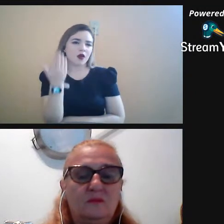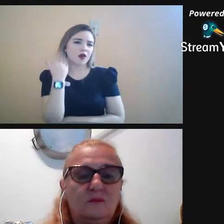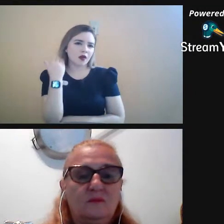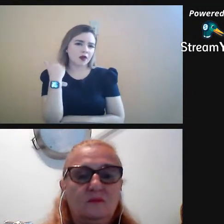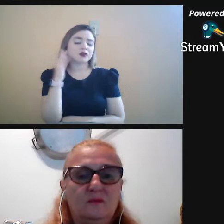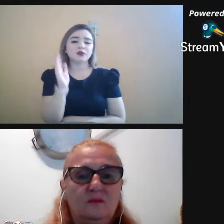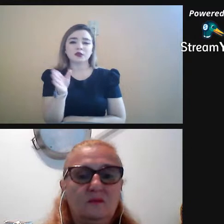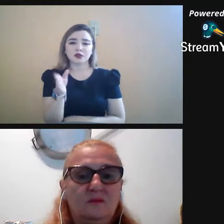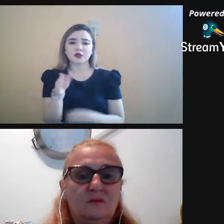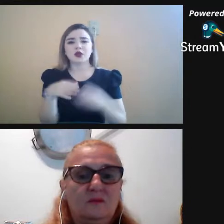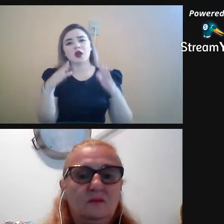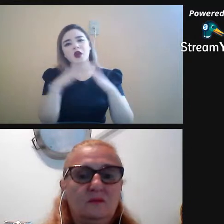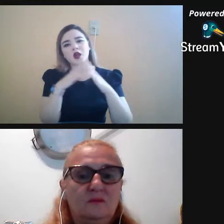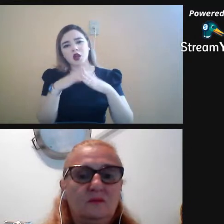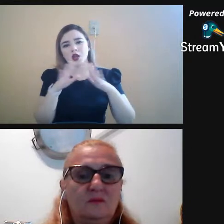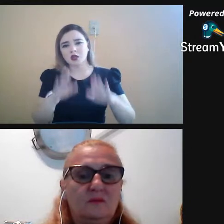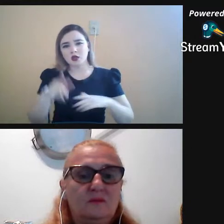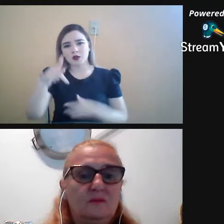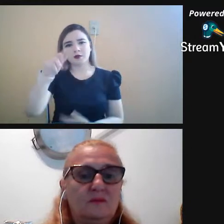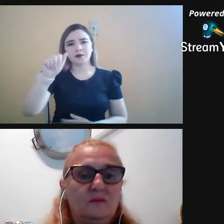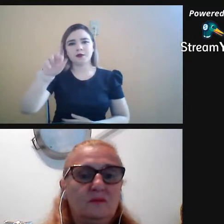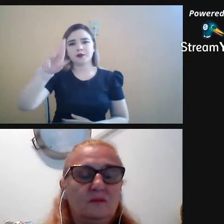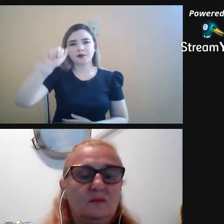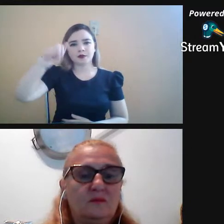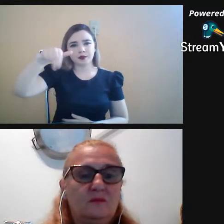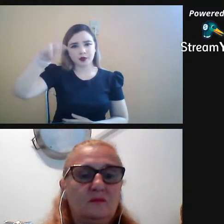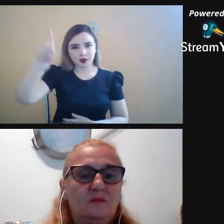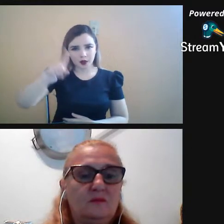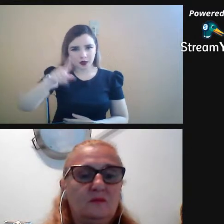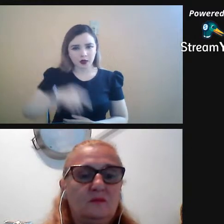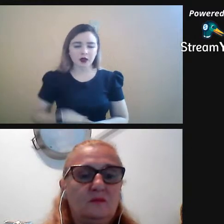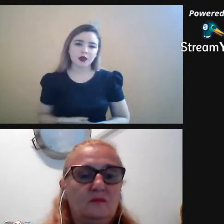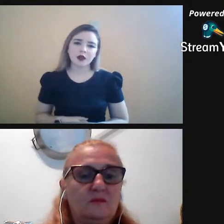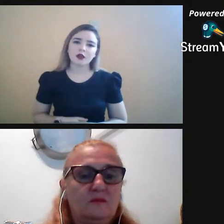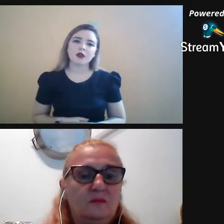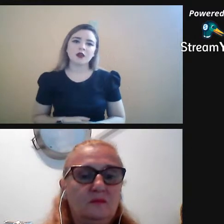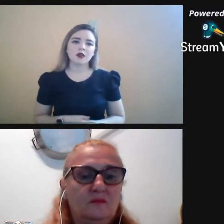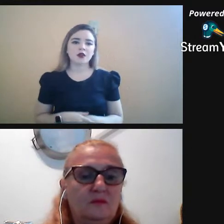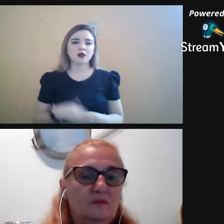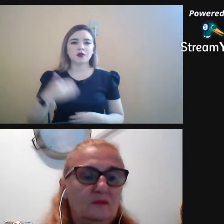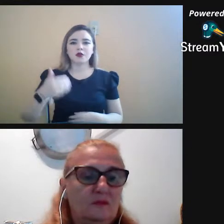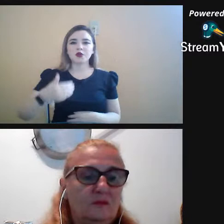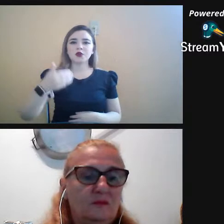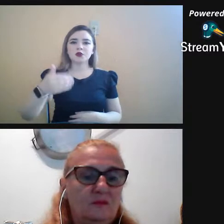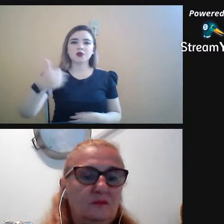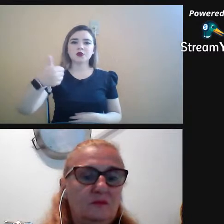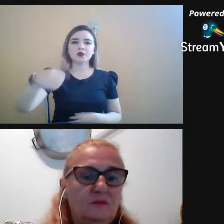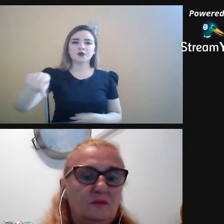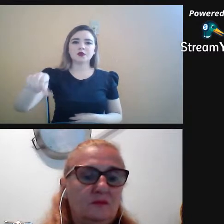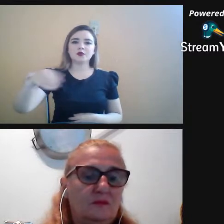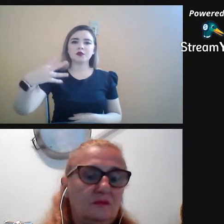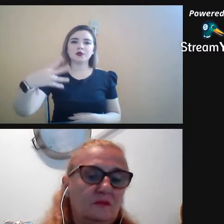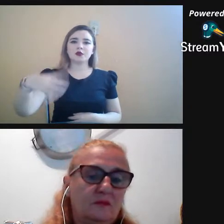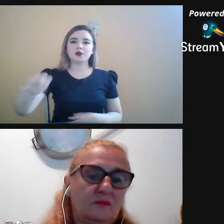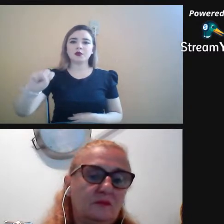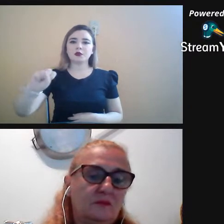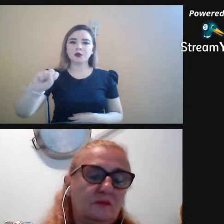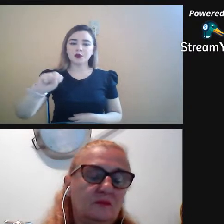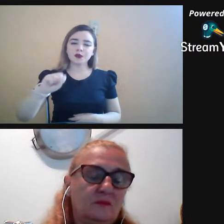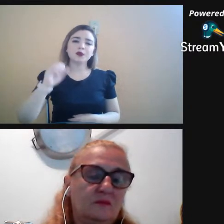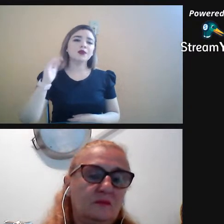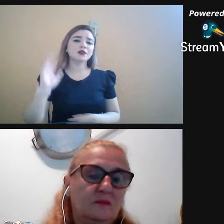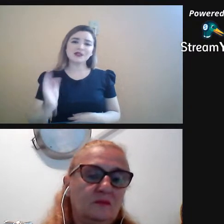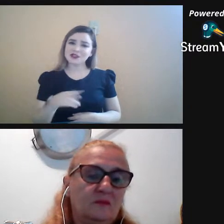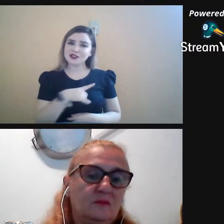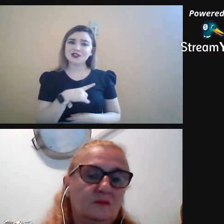Paraná, né? A carreira artística dele começou em 1948, ele é um cara que já tinha uma